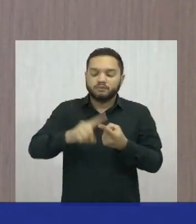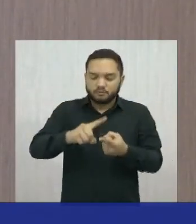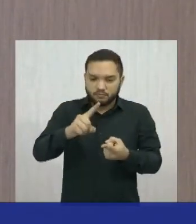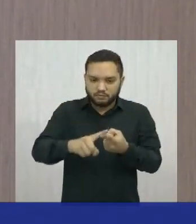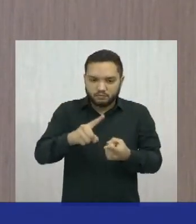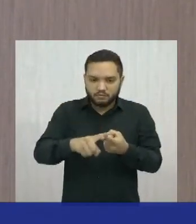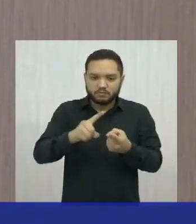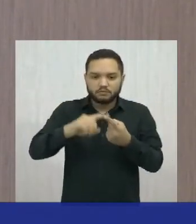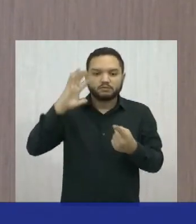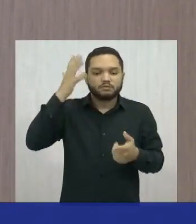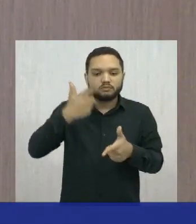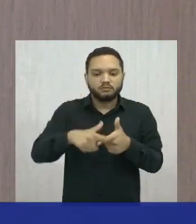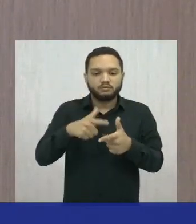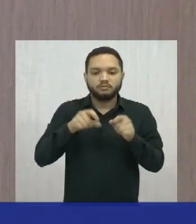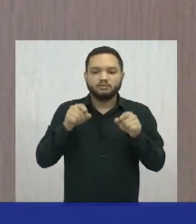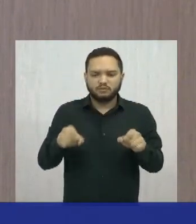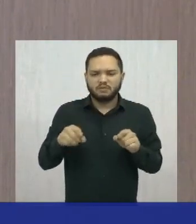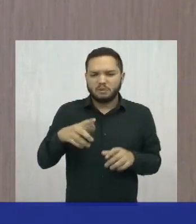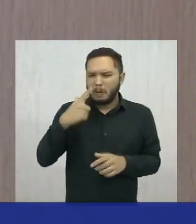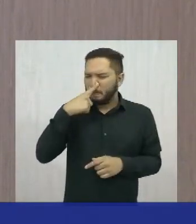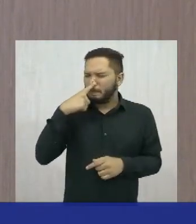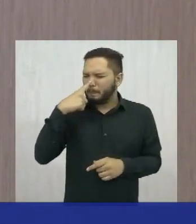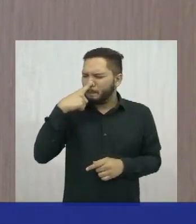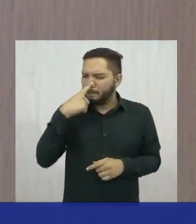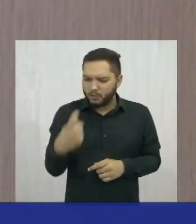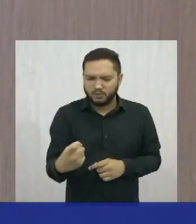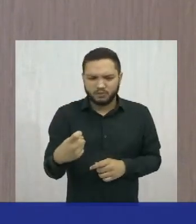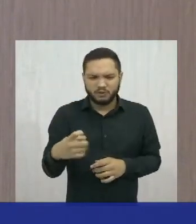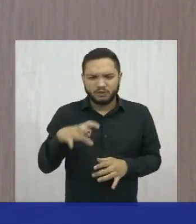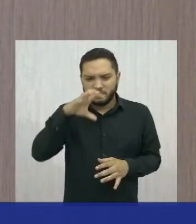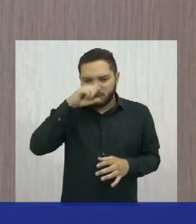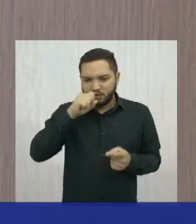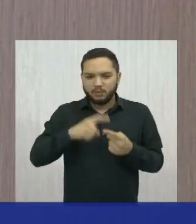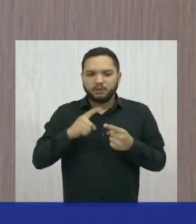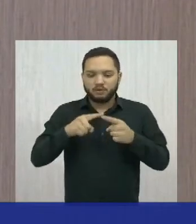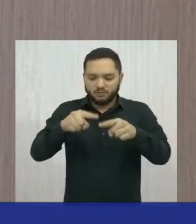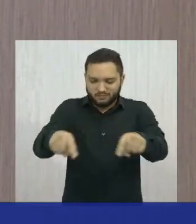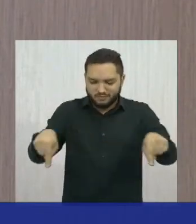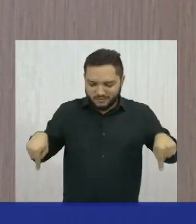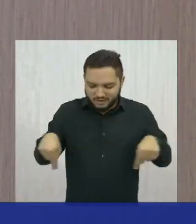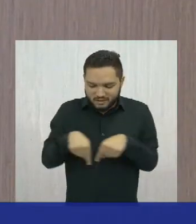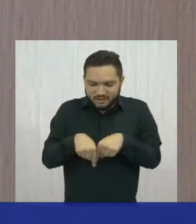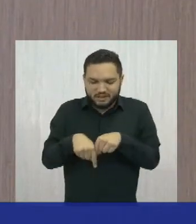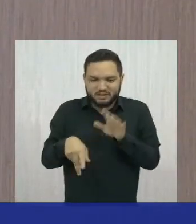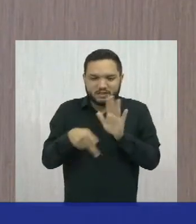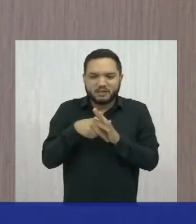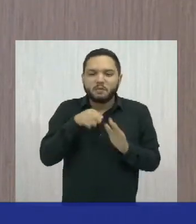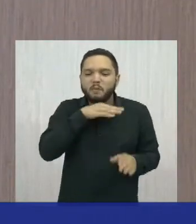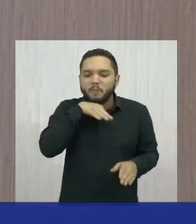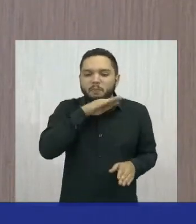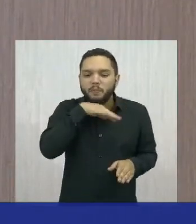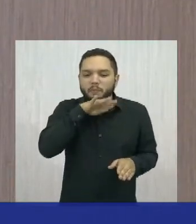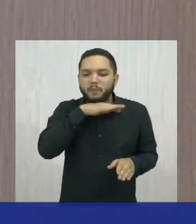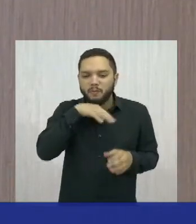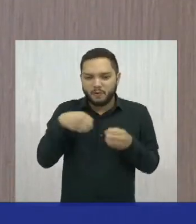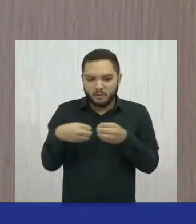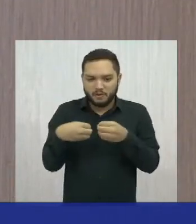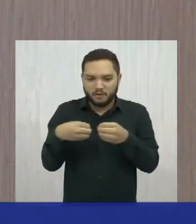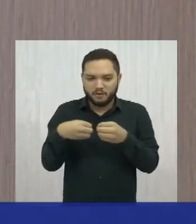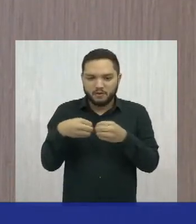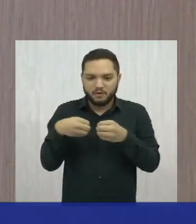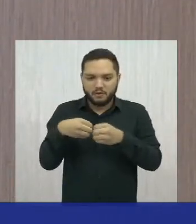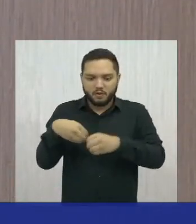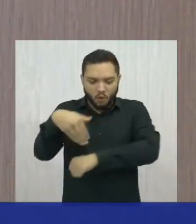também solução para o mau cheiro que vem de um criadouro de porcos, num terreno localizado no final